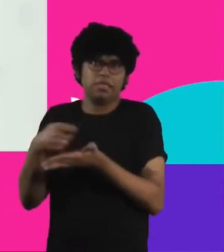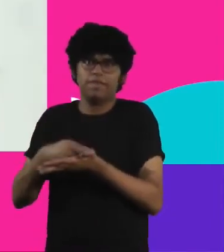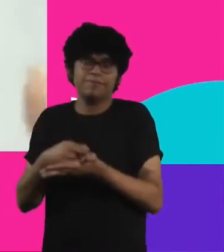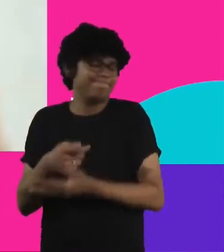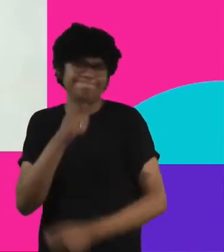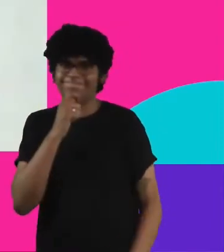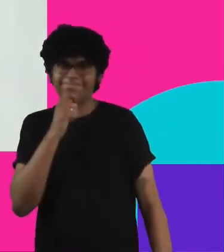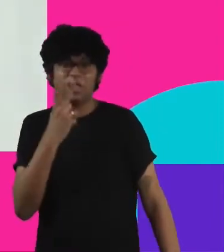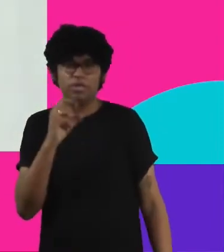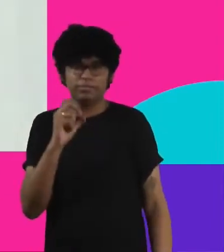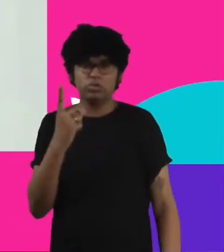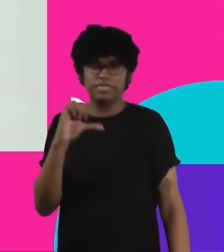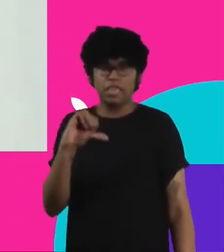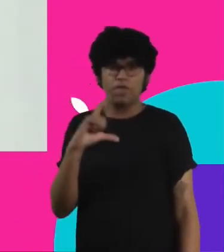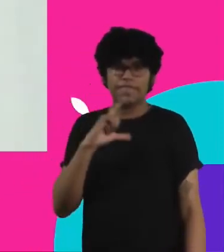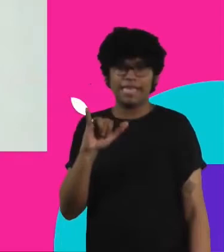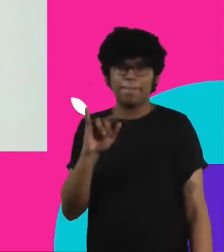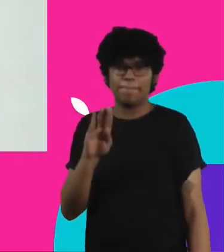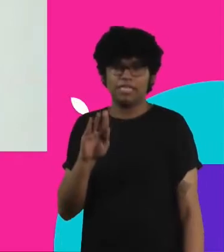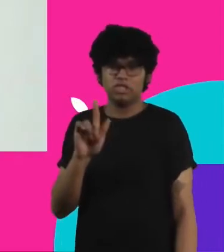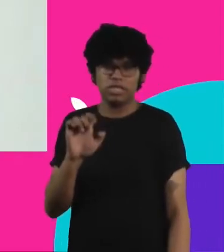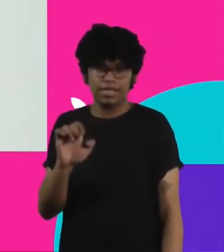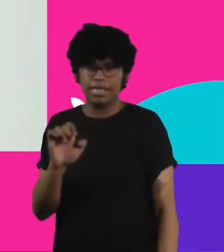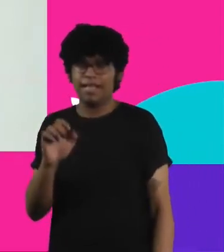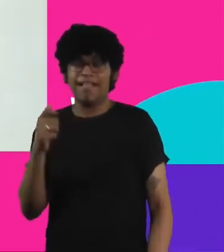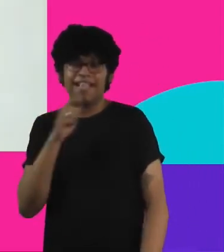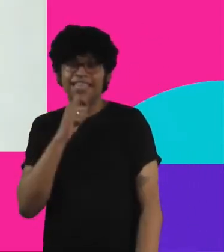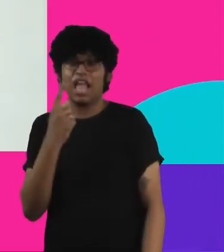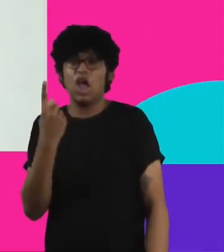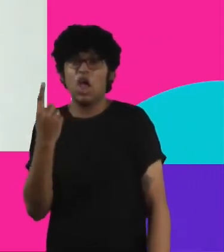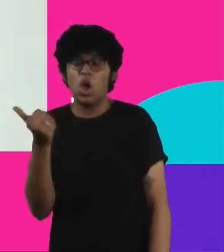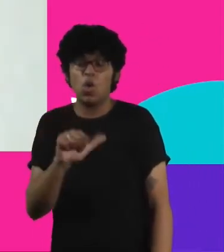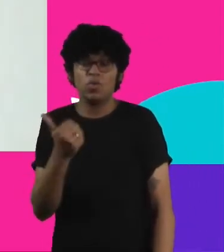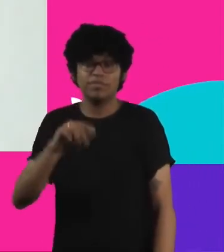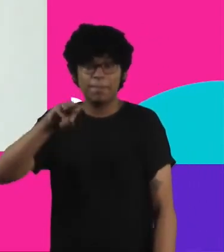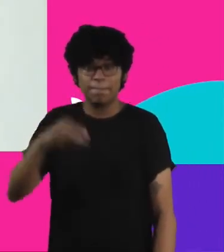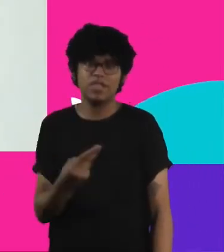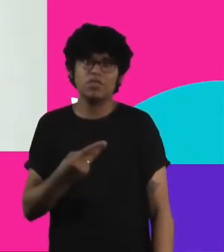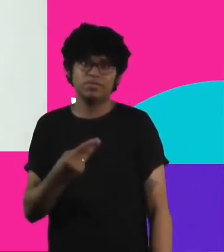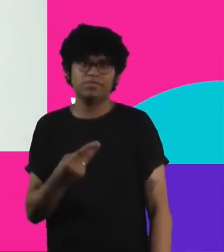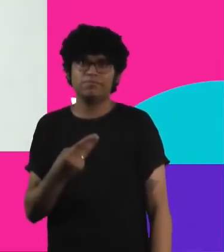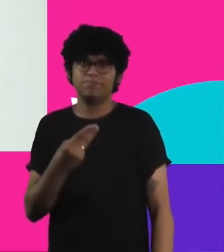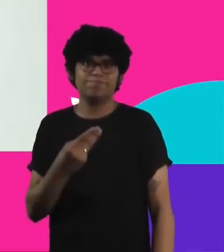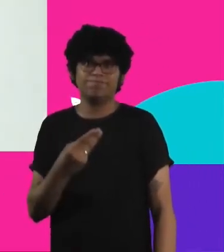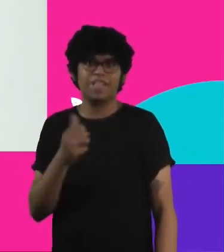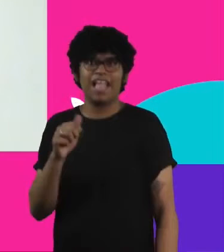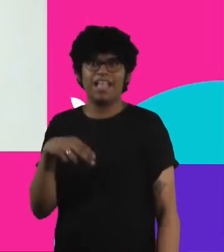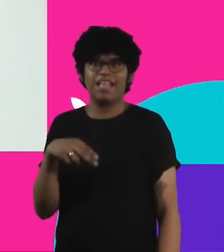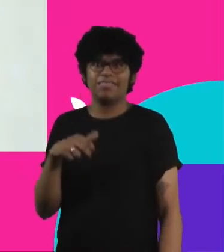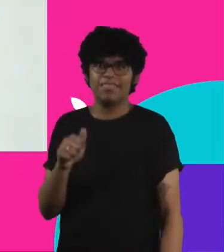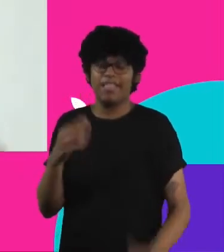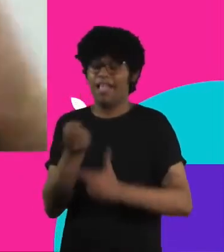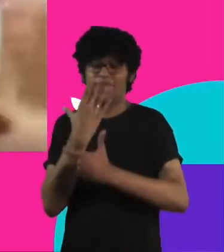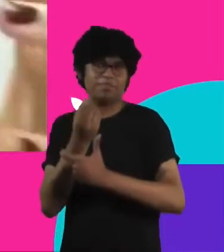de 2019, do censo de 2019, a gente tem 11 milhões de analfabetos com mais de 15 anos no país, que é uma coisa